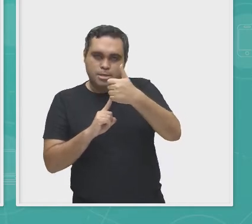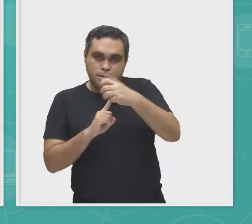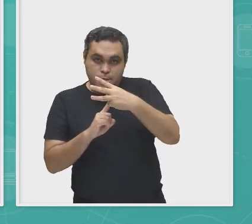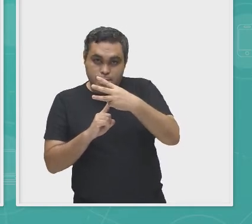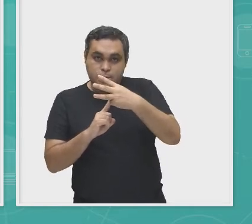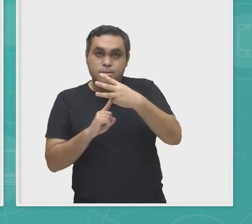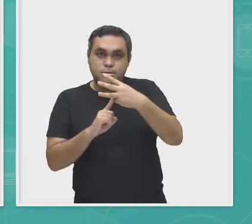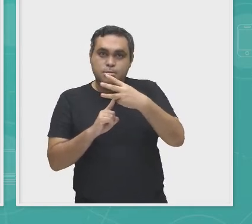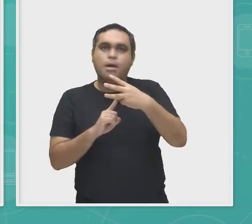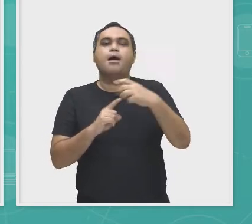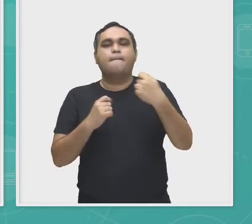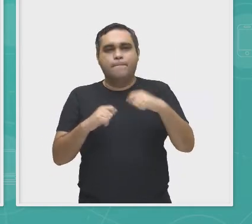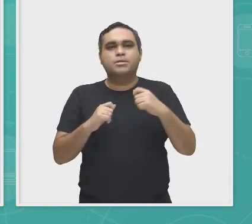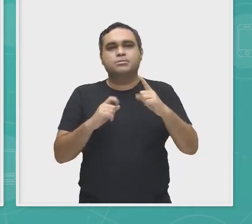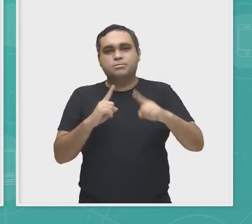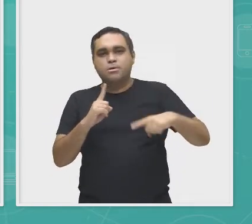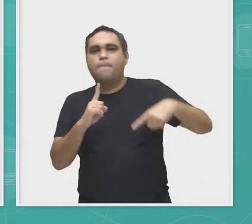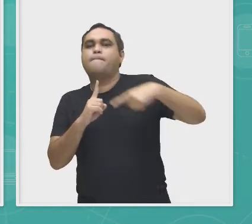16.